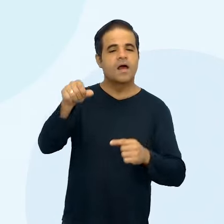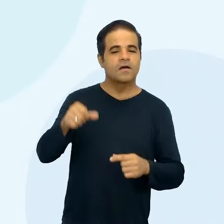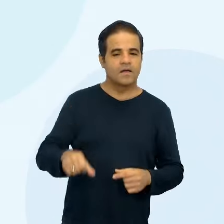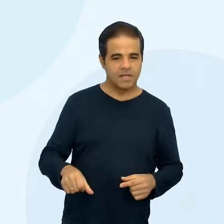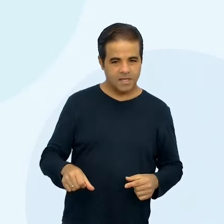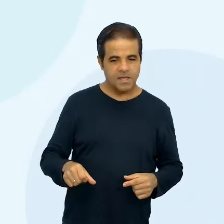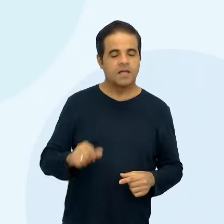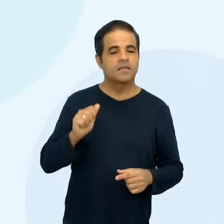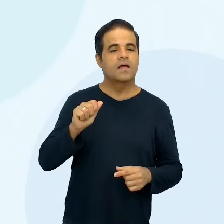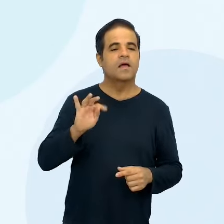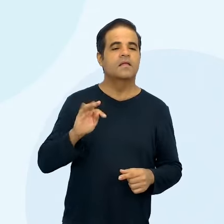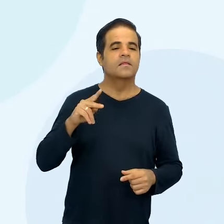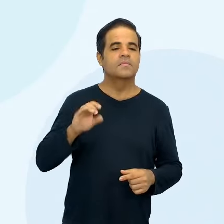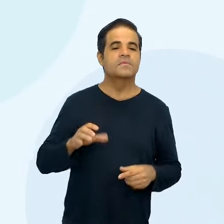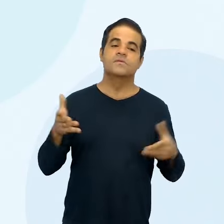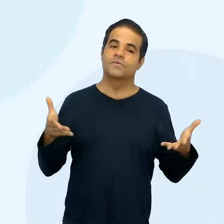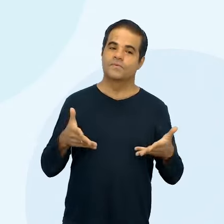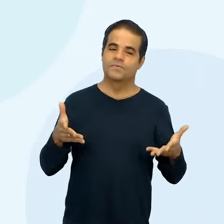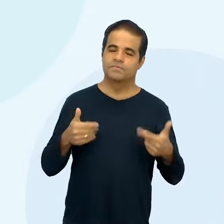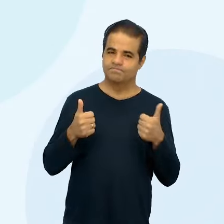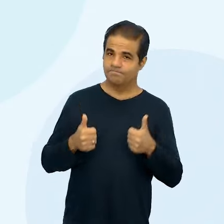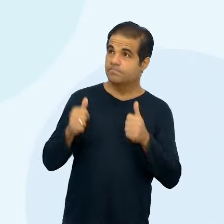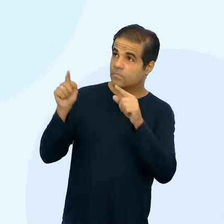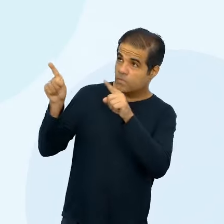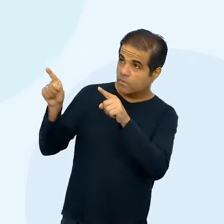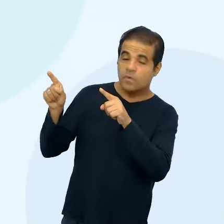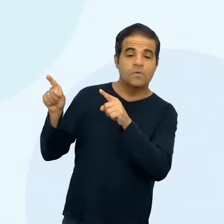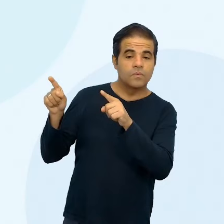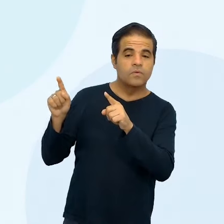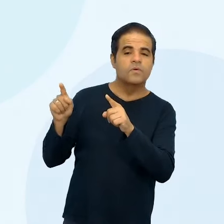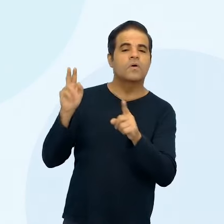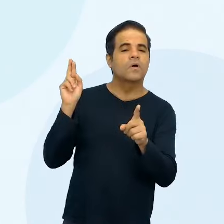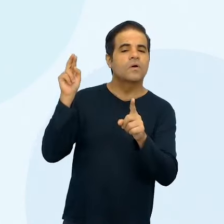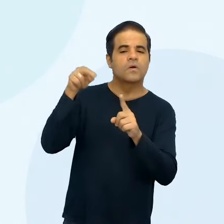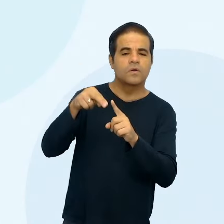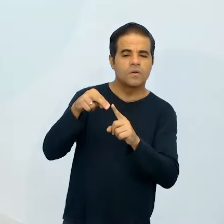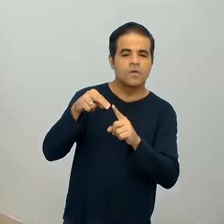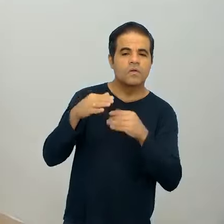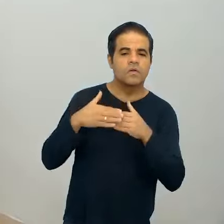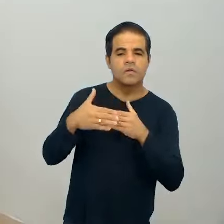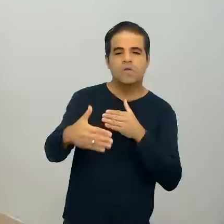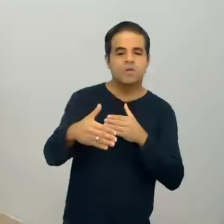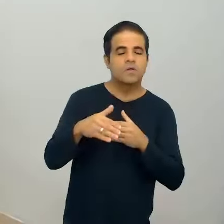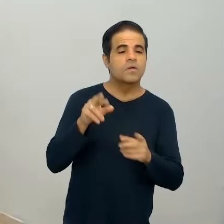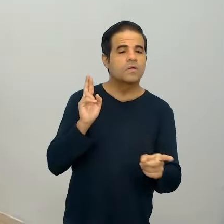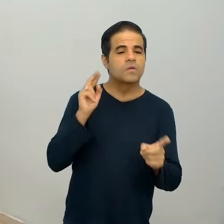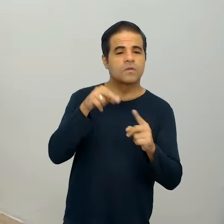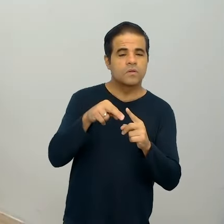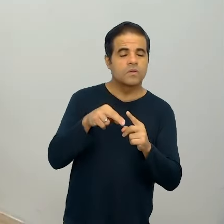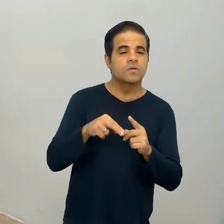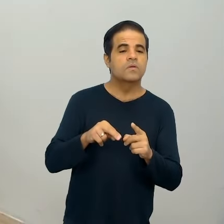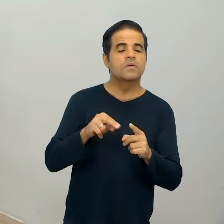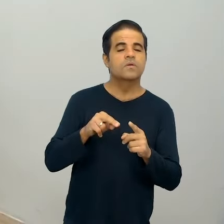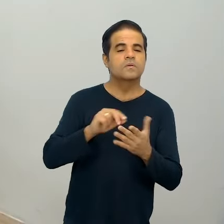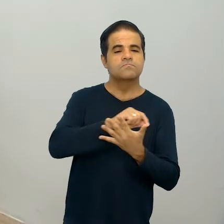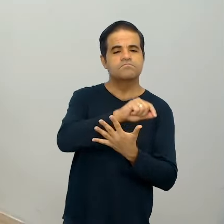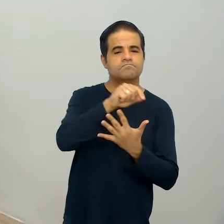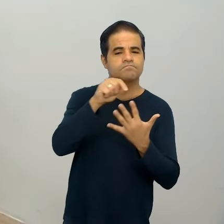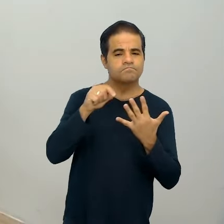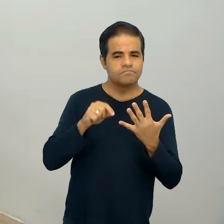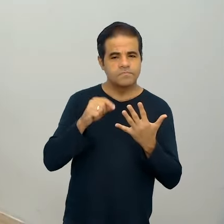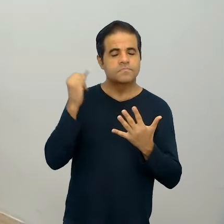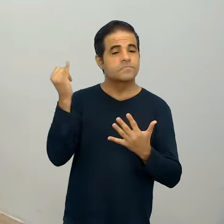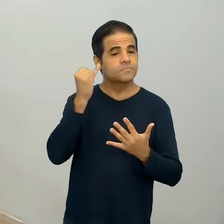avaliado a TPC de hoje. Nós vamos aí para as nossas referências bibliográficas, né,